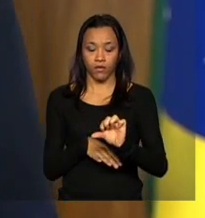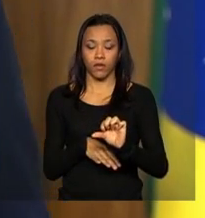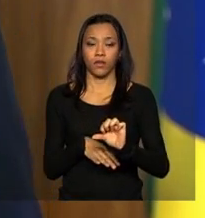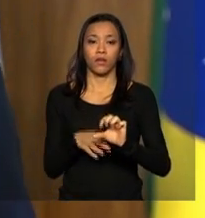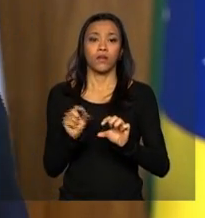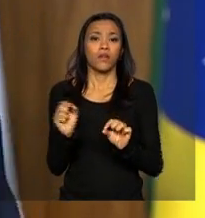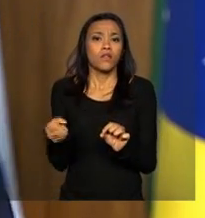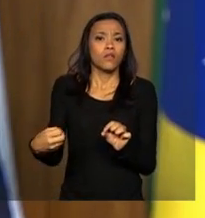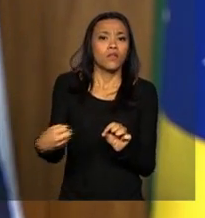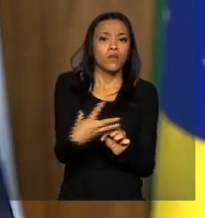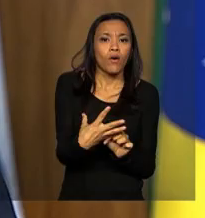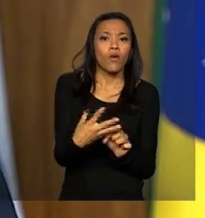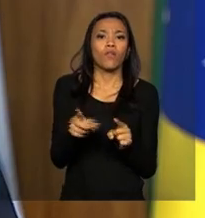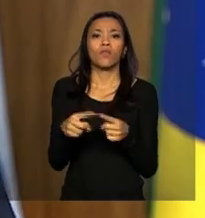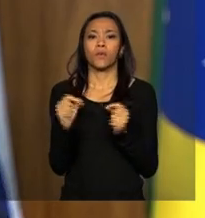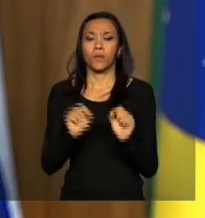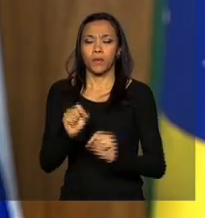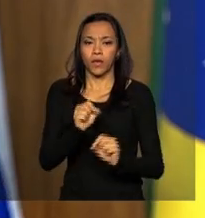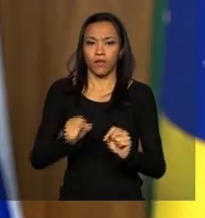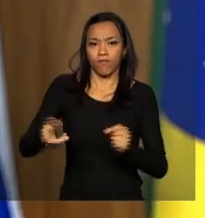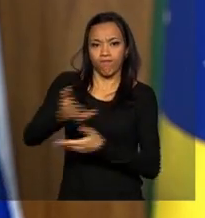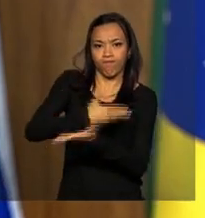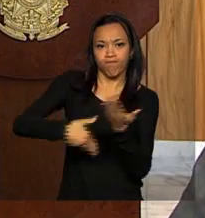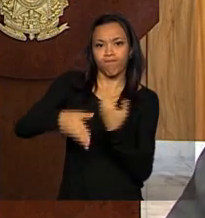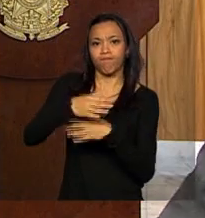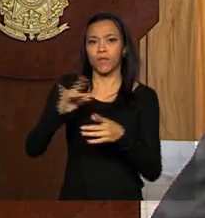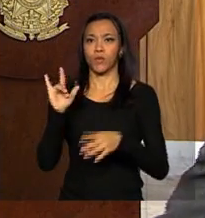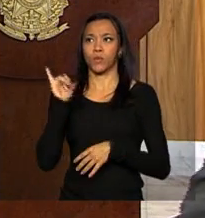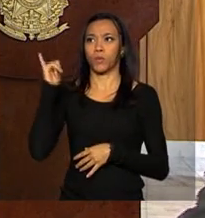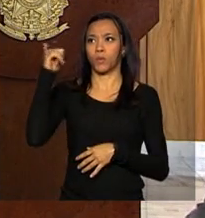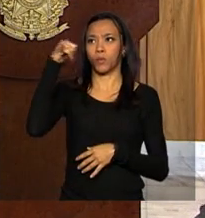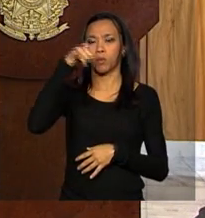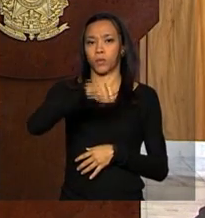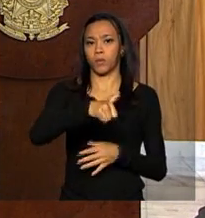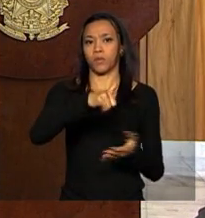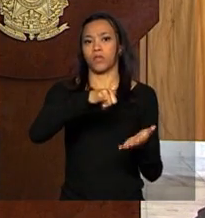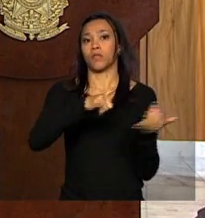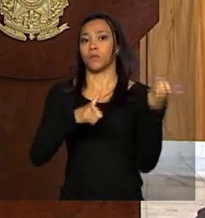novas frequências nos serviços de conexão aérea entre São Paulo e Punta